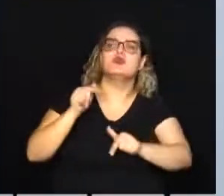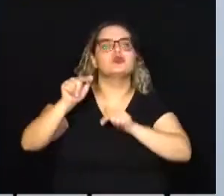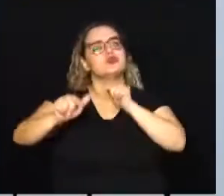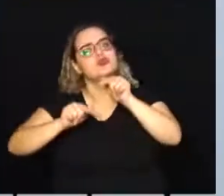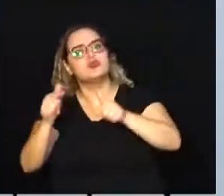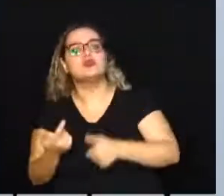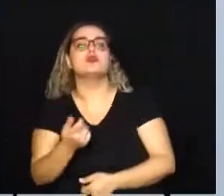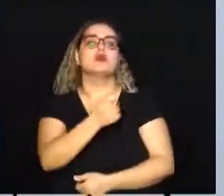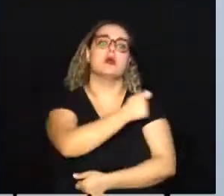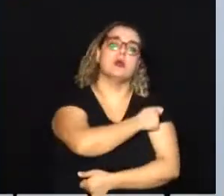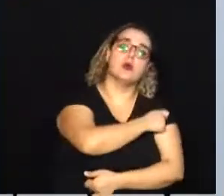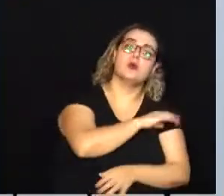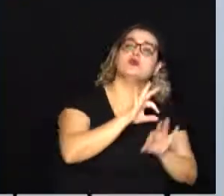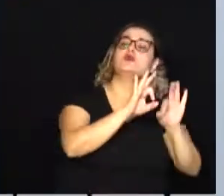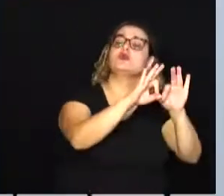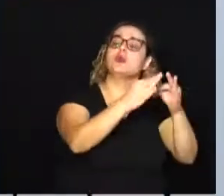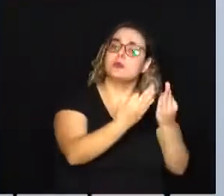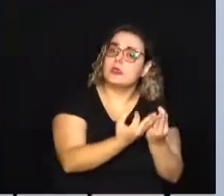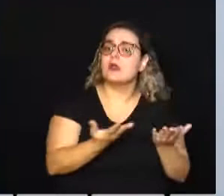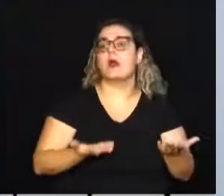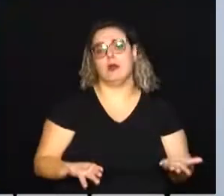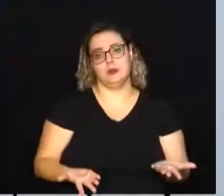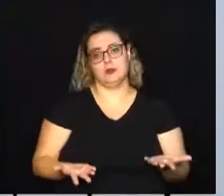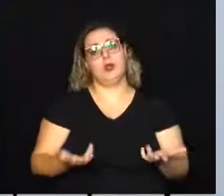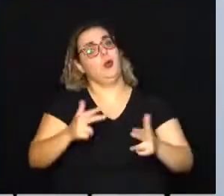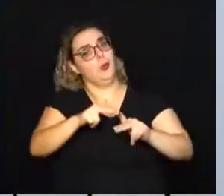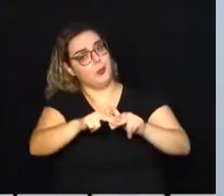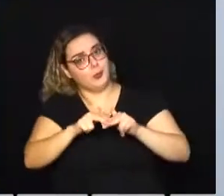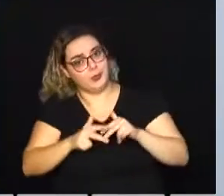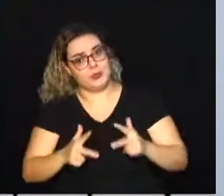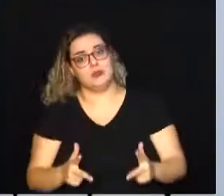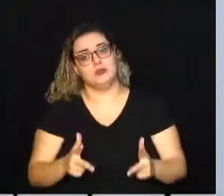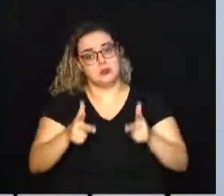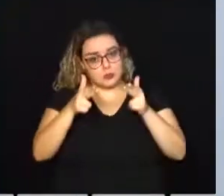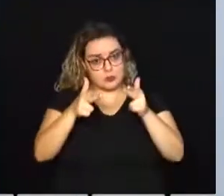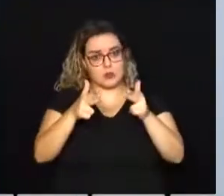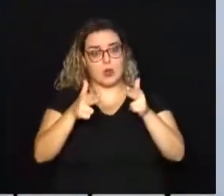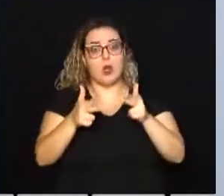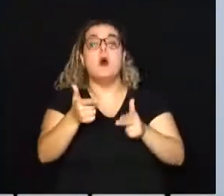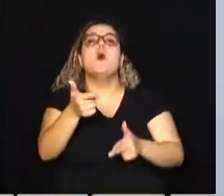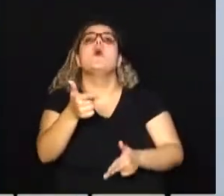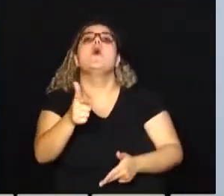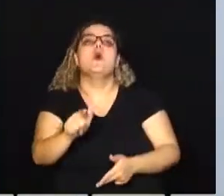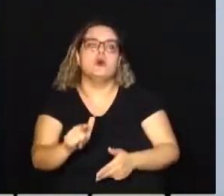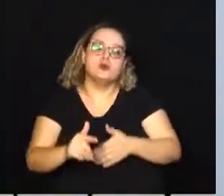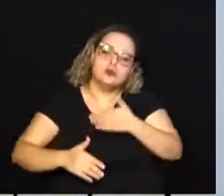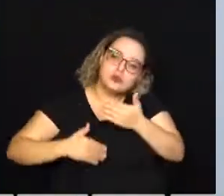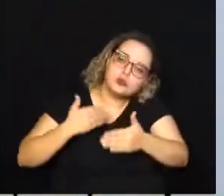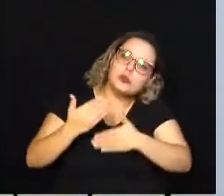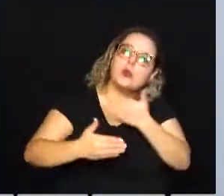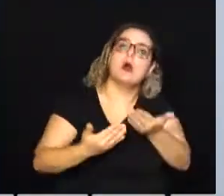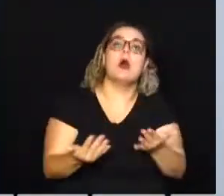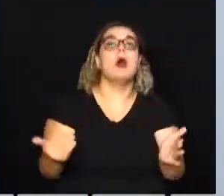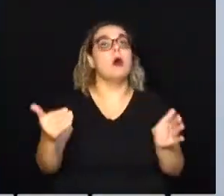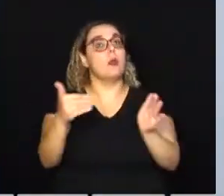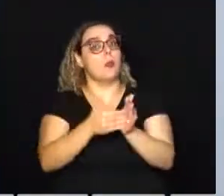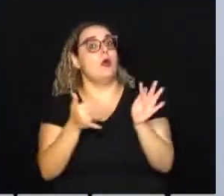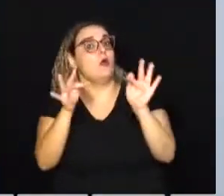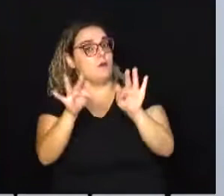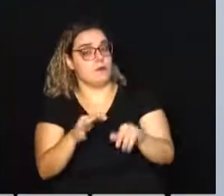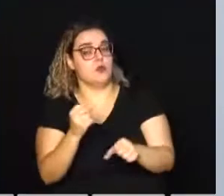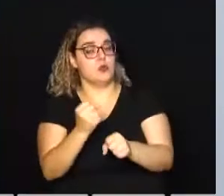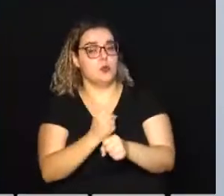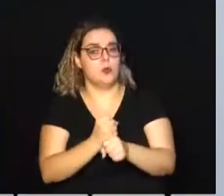dos alunos, dos familiares, e, portanto, essa suspensão continuou ocorrendo até o final do ano.